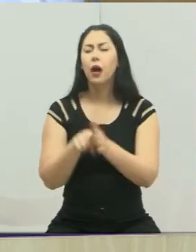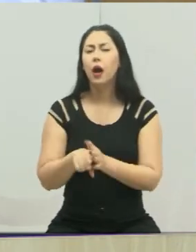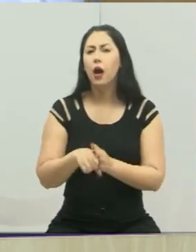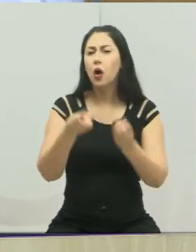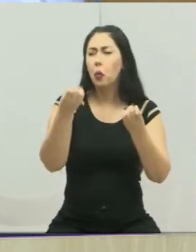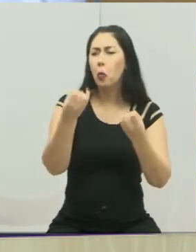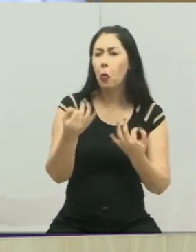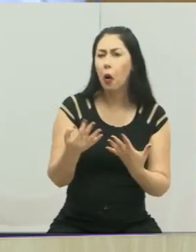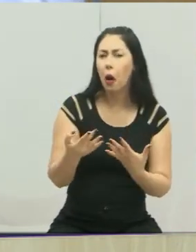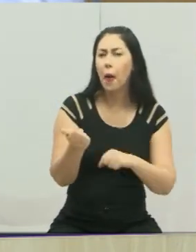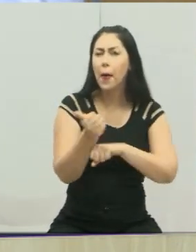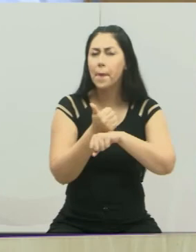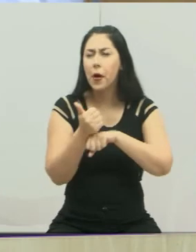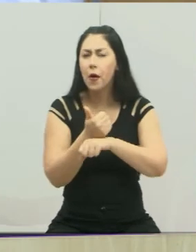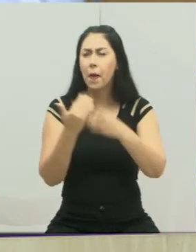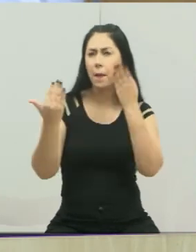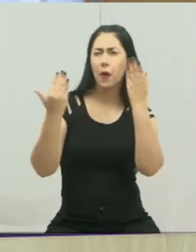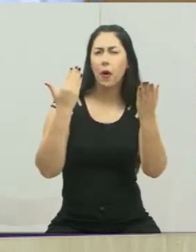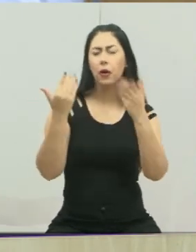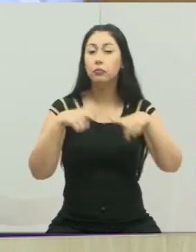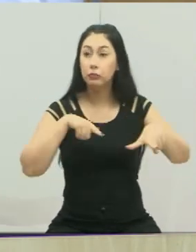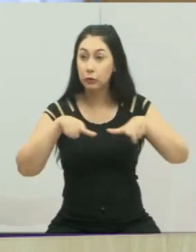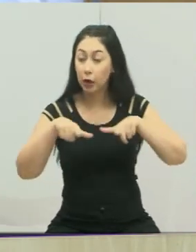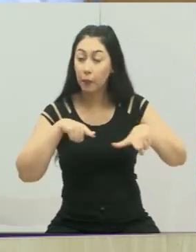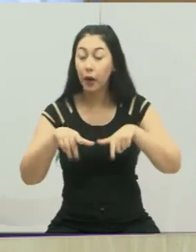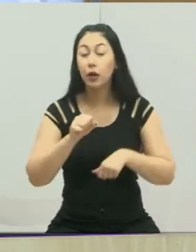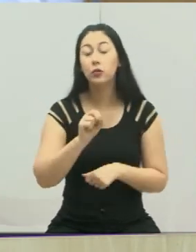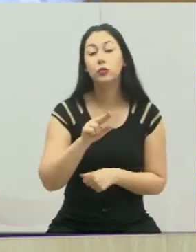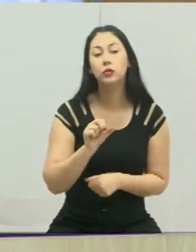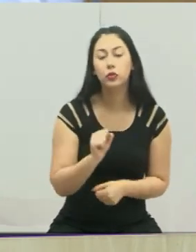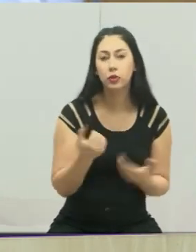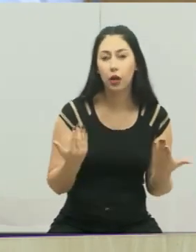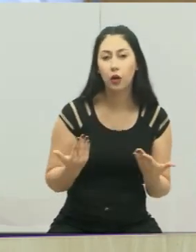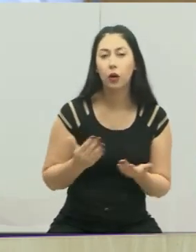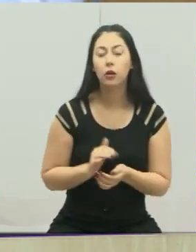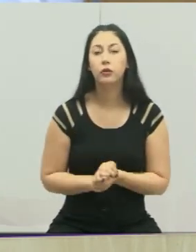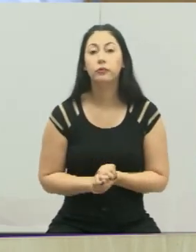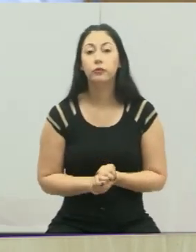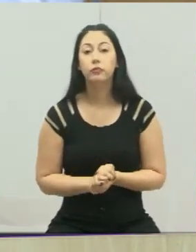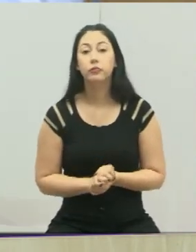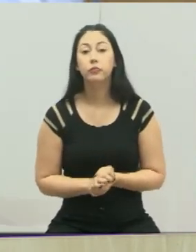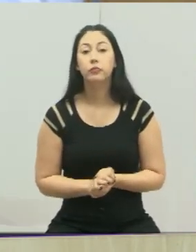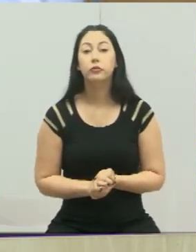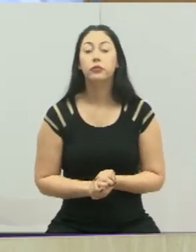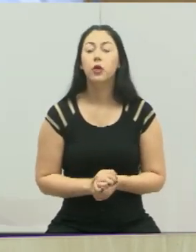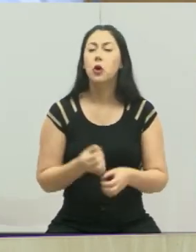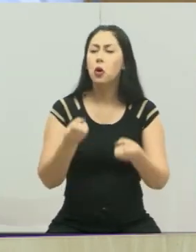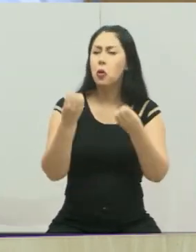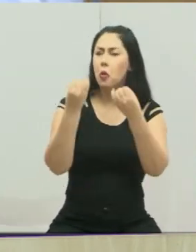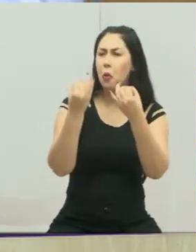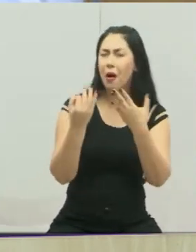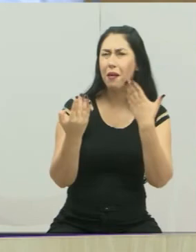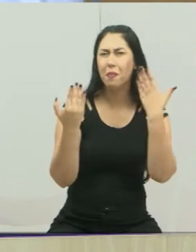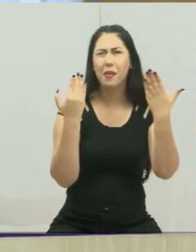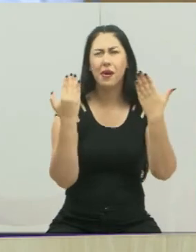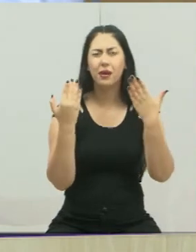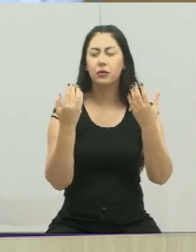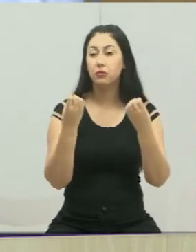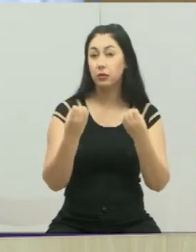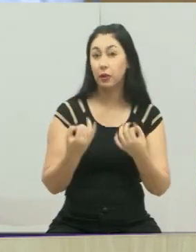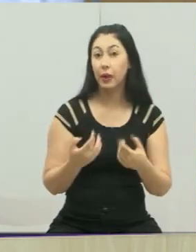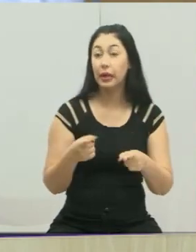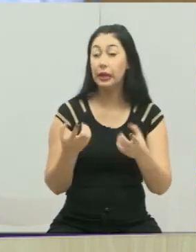Favor informar os locais de trabalho de cada um. Sétimo, quantos psiquiatras trabalham na rede municipal de saúde atualmente? Favor informar os locais de trabalho de cada